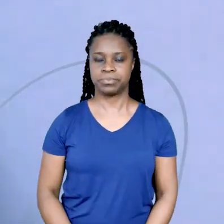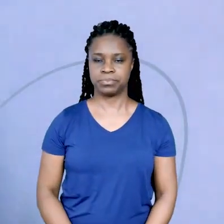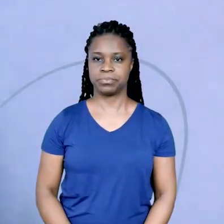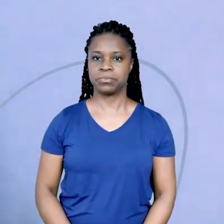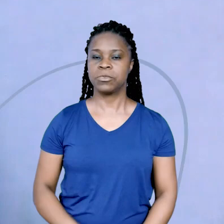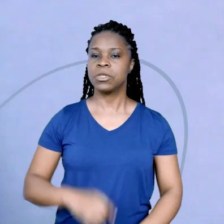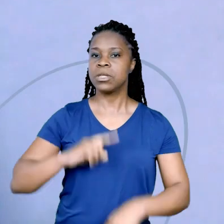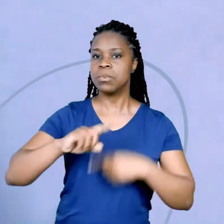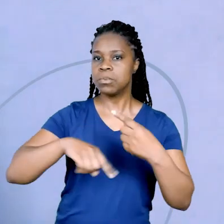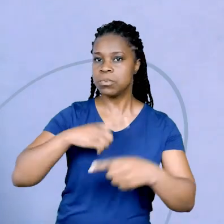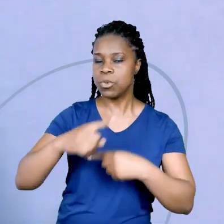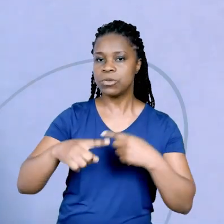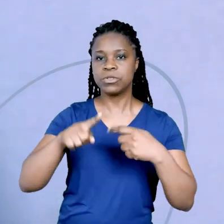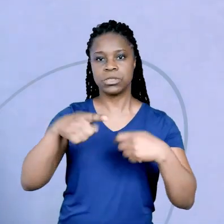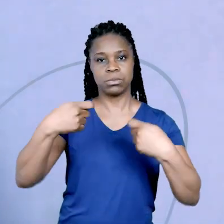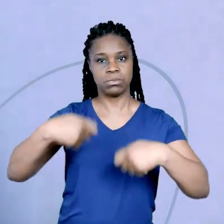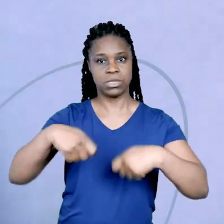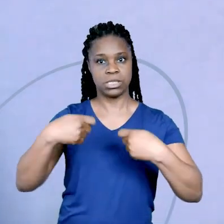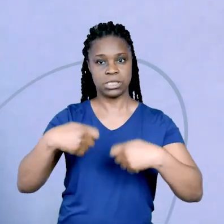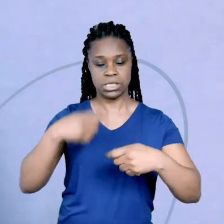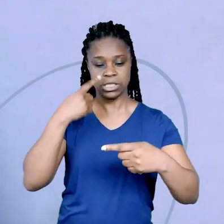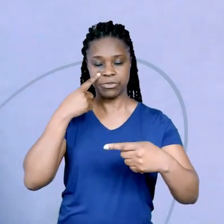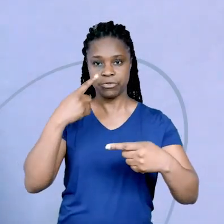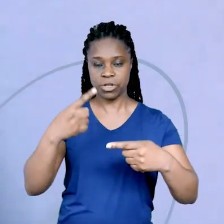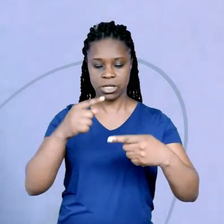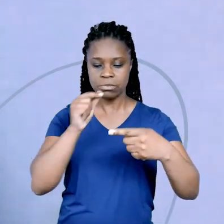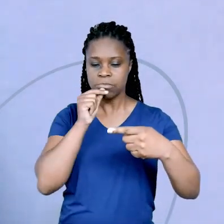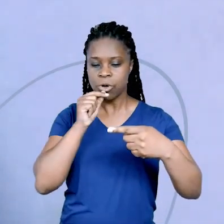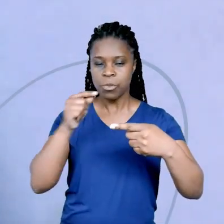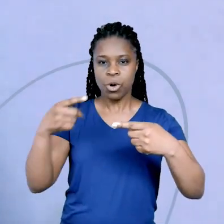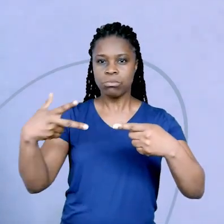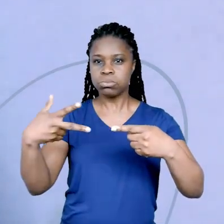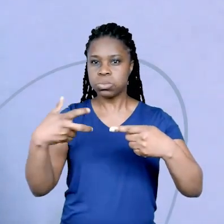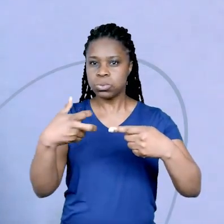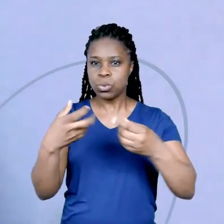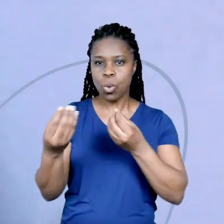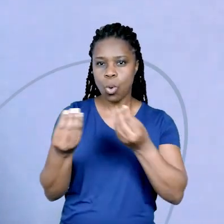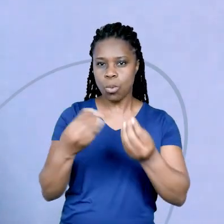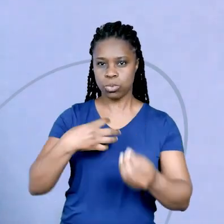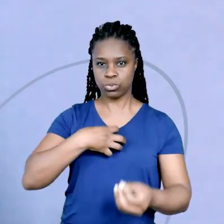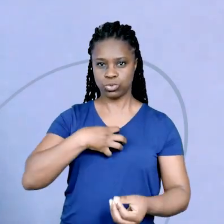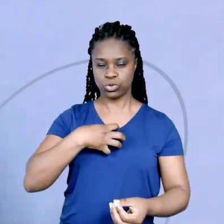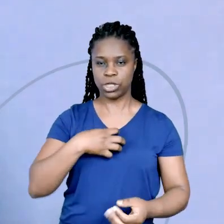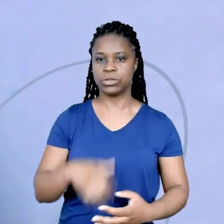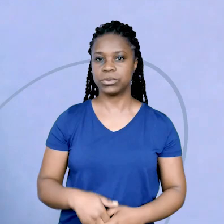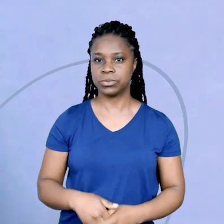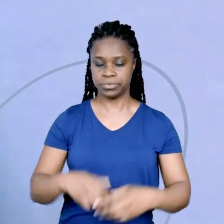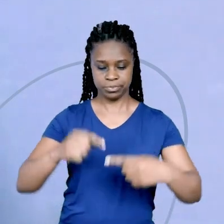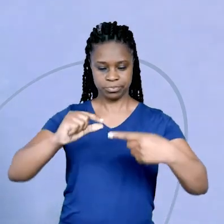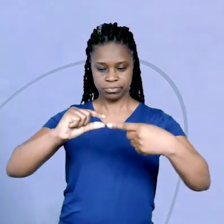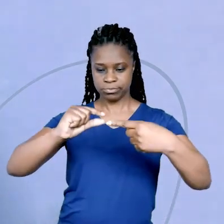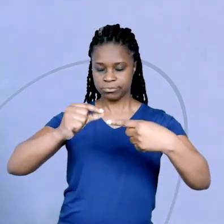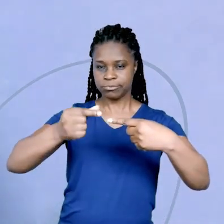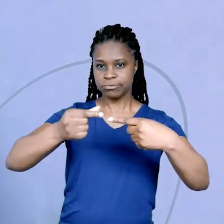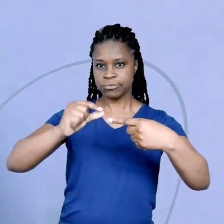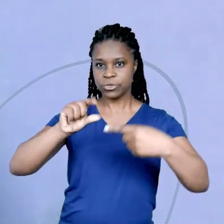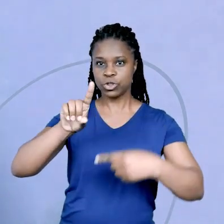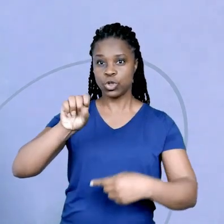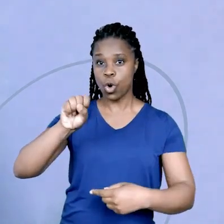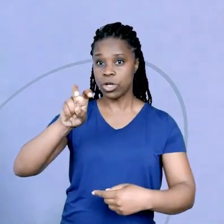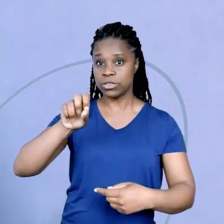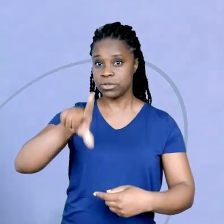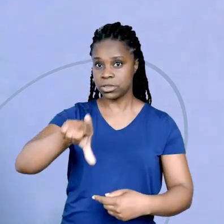Na sequência, é necessário comprovar o fluxo de insulina da seguinte forma. Gire o seletor de dose